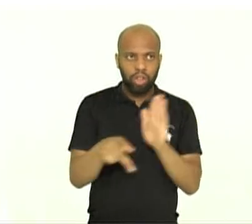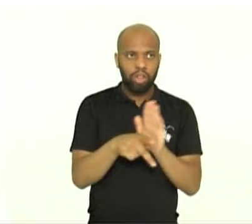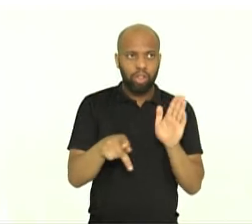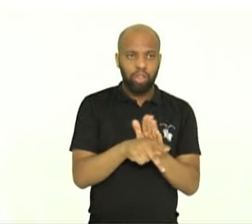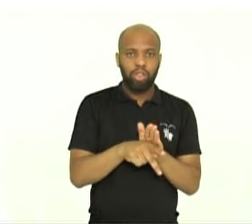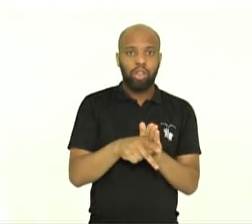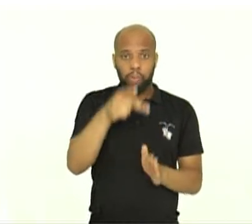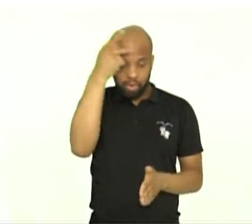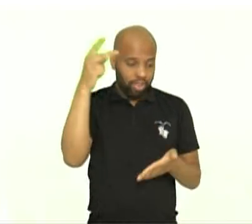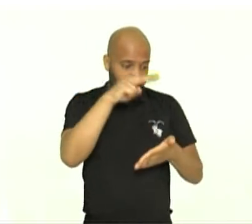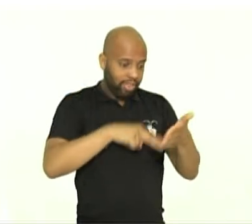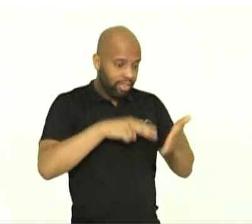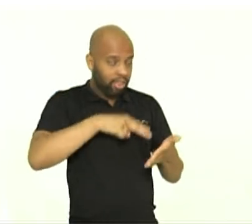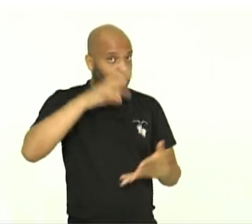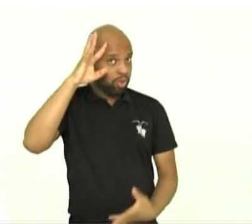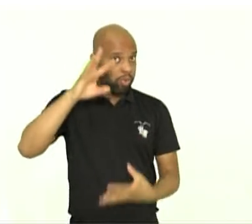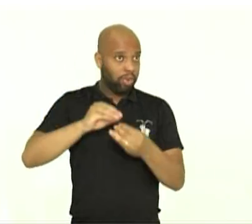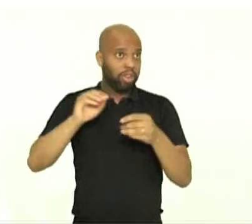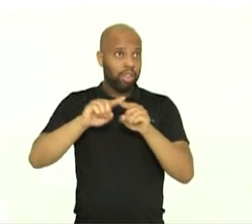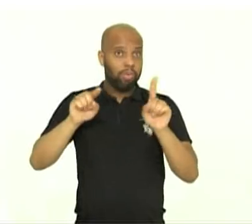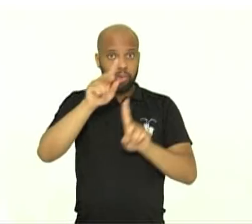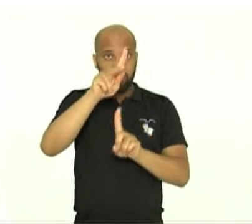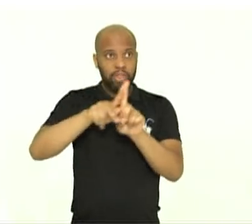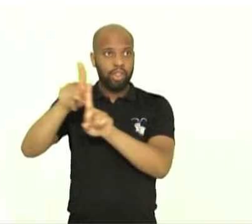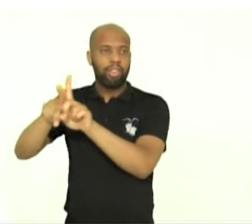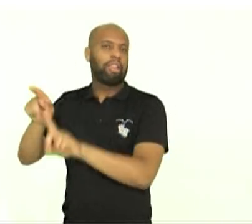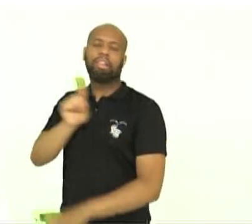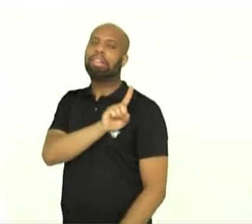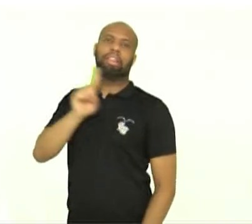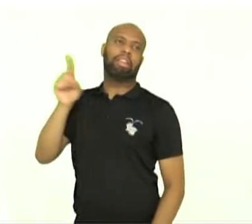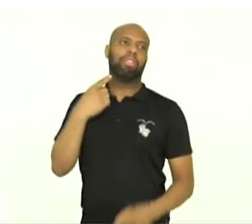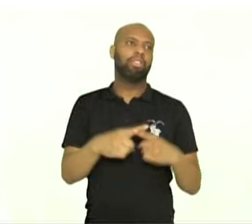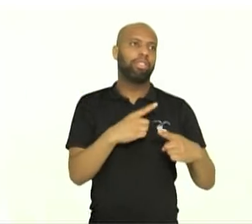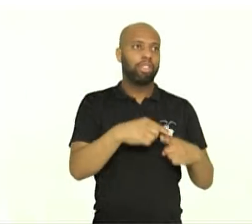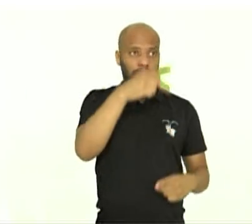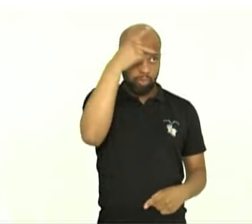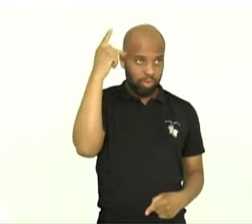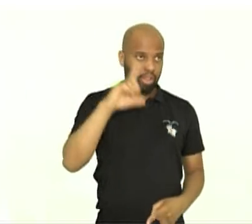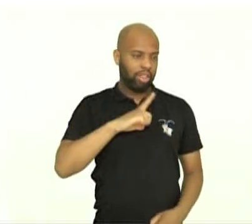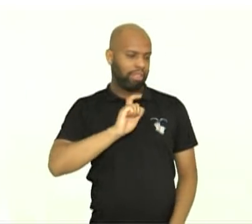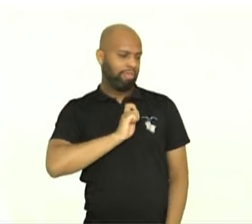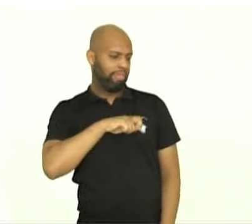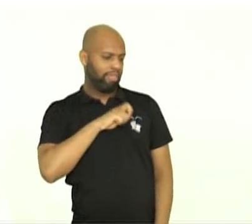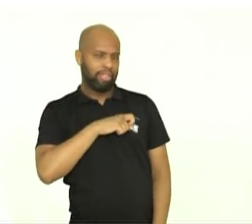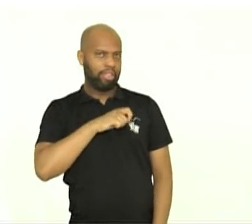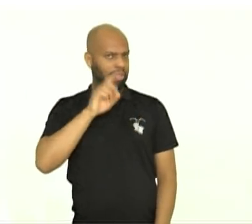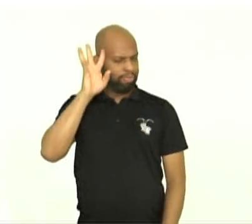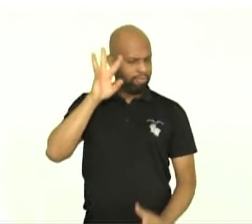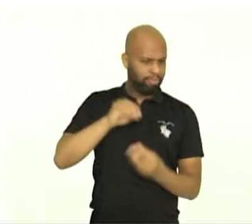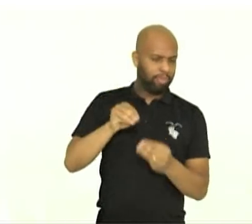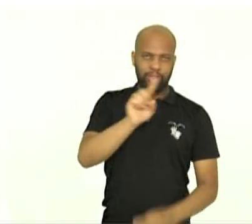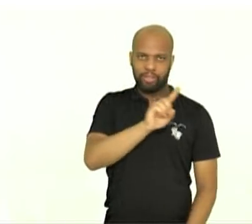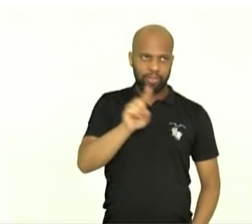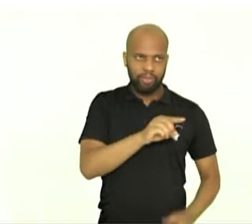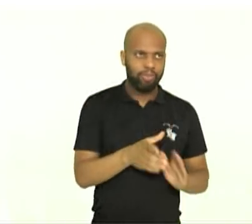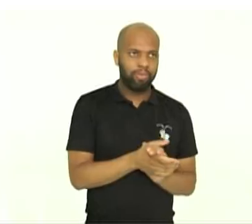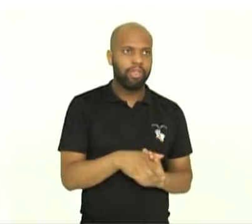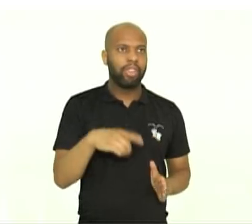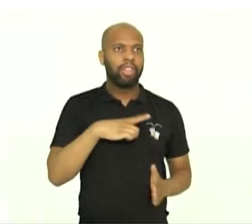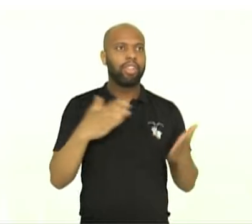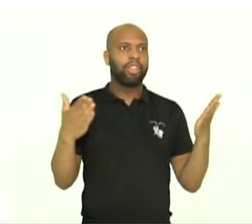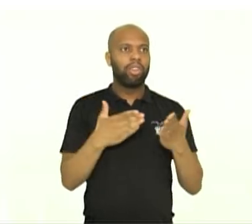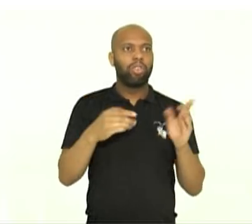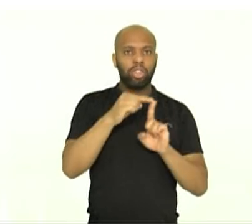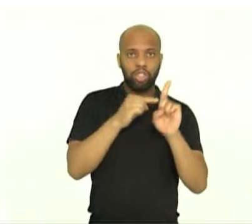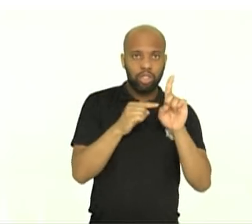entende o significado da situação, mas a personagem não, né? Normalmente quem está sendo satirizado nunca percebe. E aí temos a questão